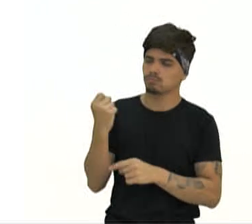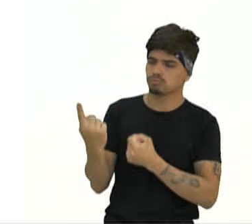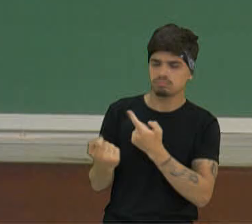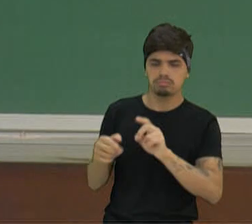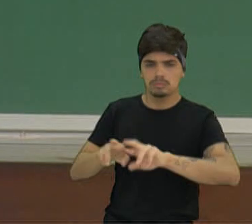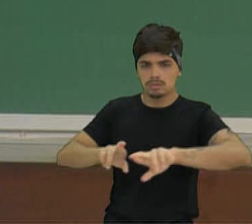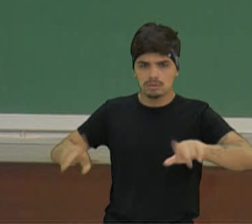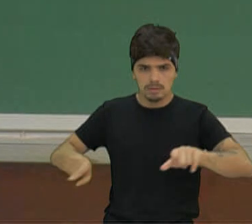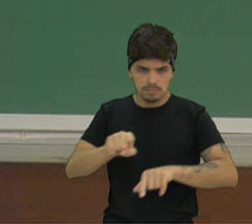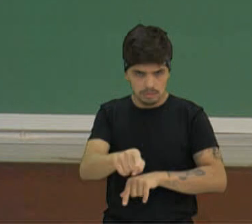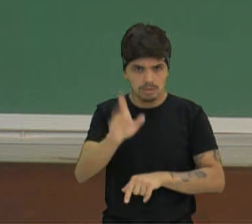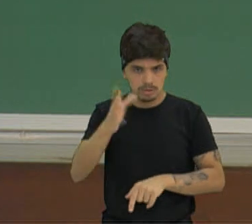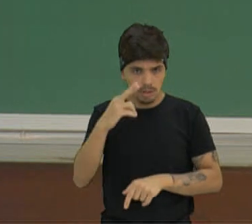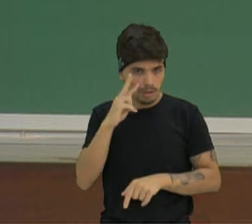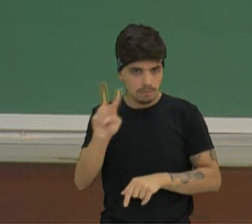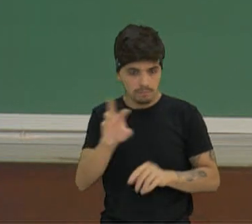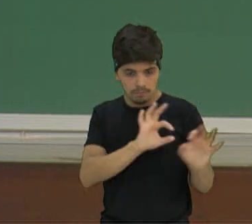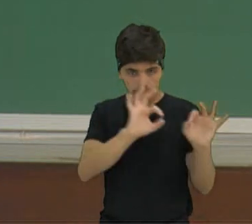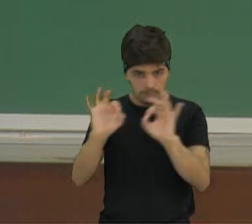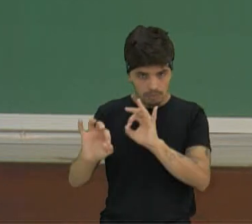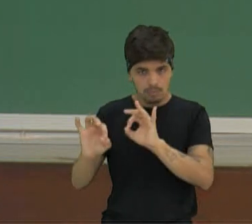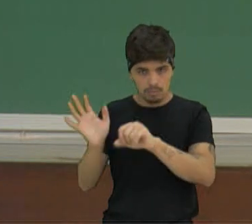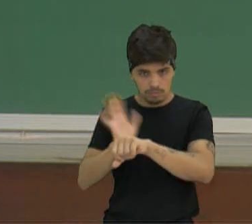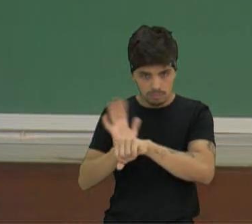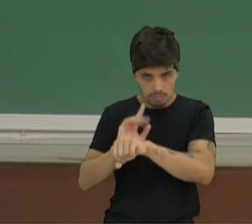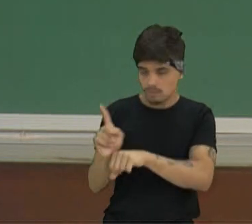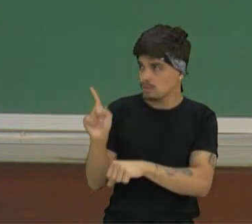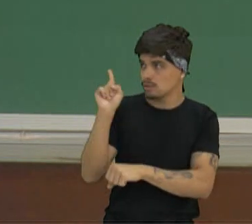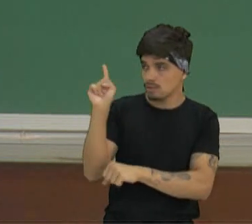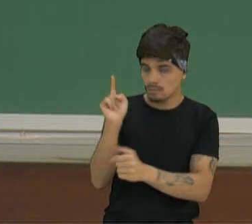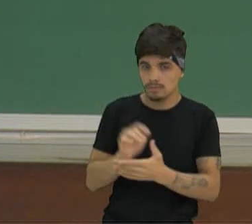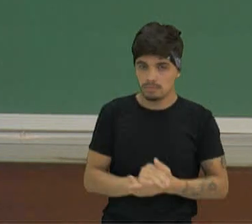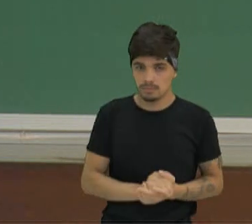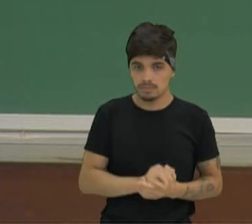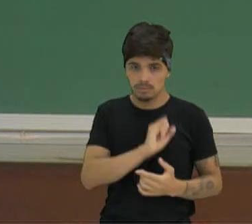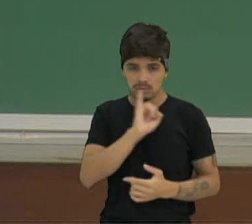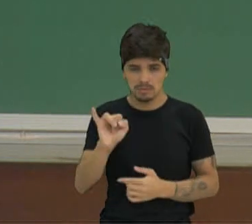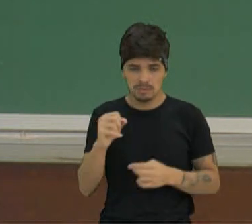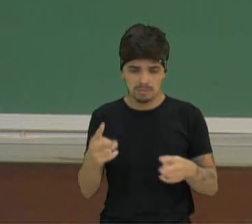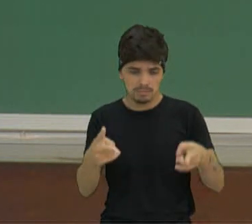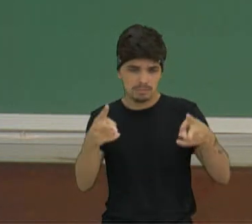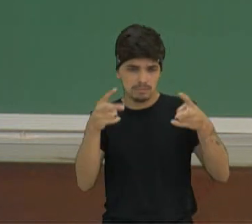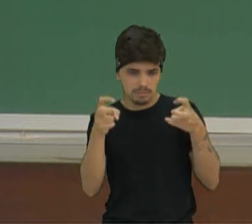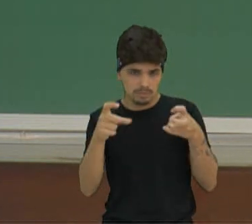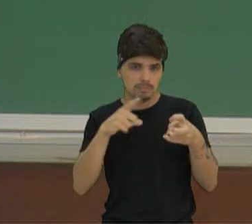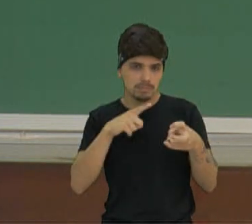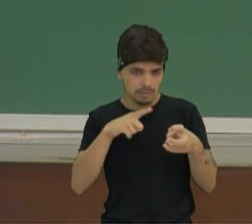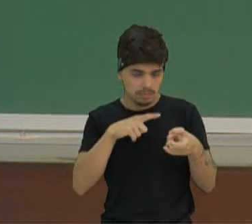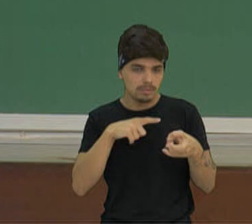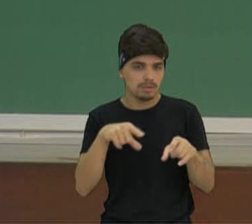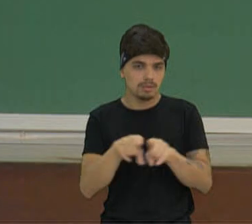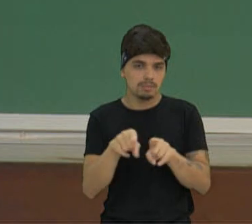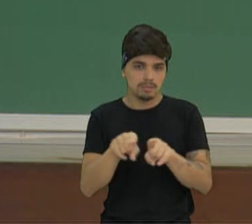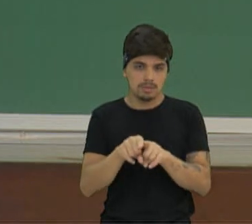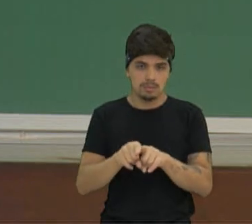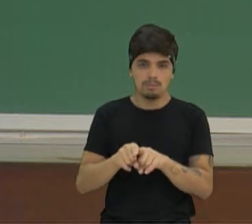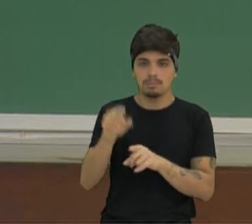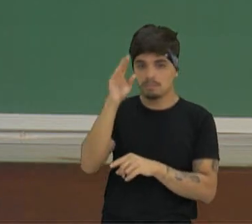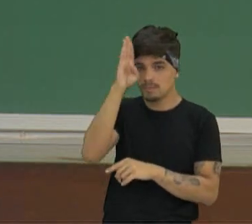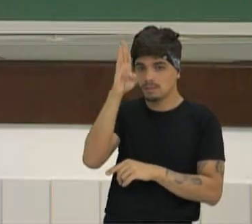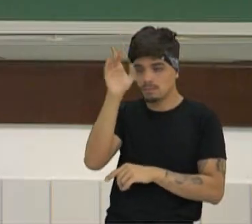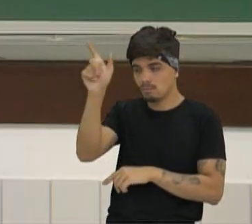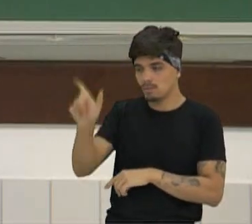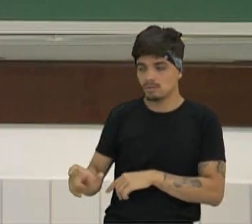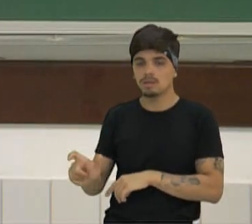algumas diferenças Você já assistiu essa série se você assistiu você percebeu que o chame que é a personagem principal